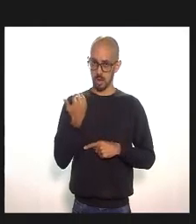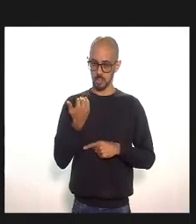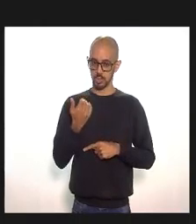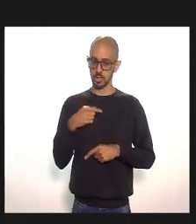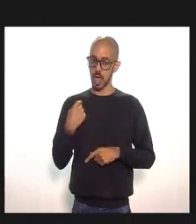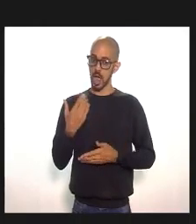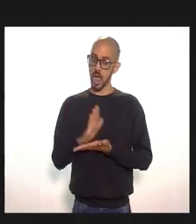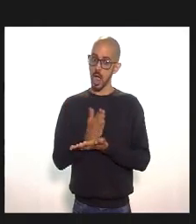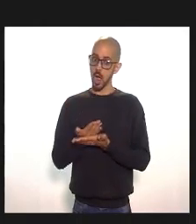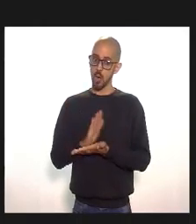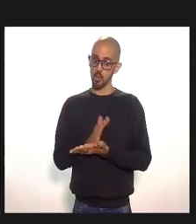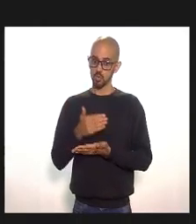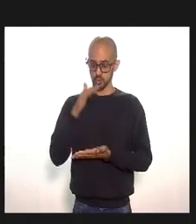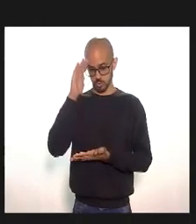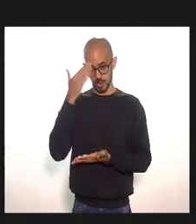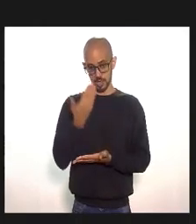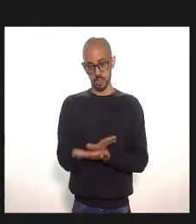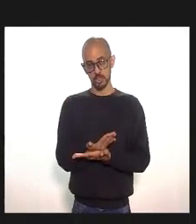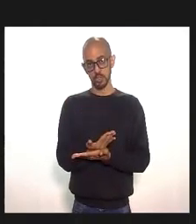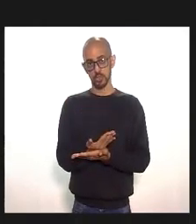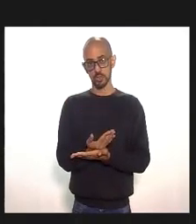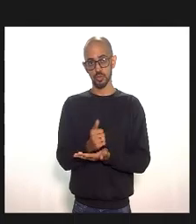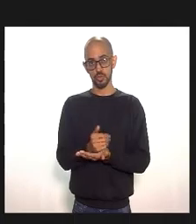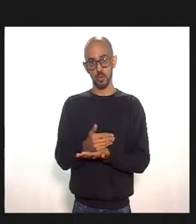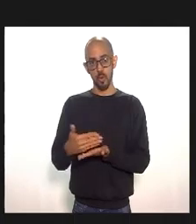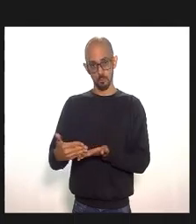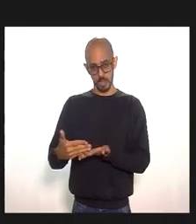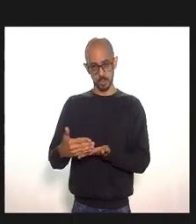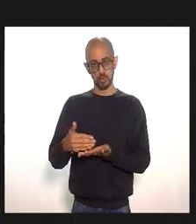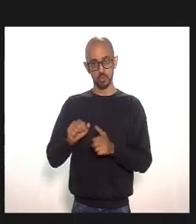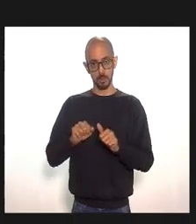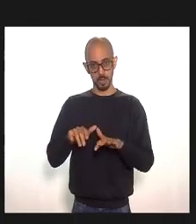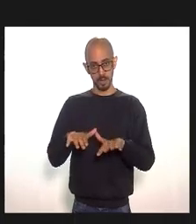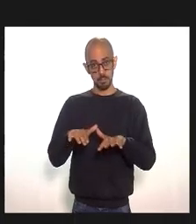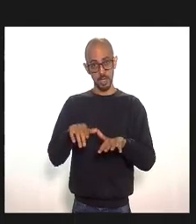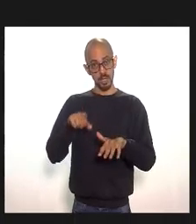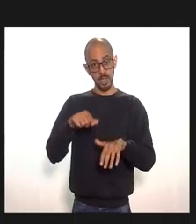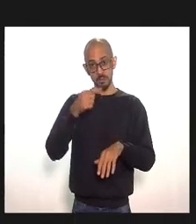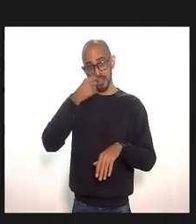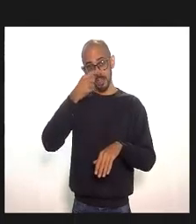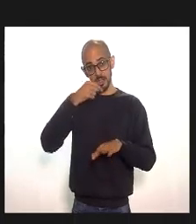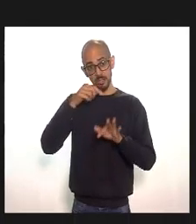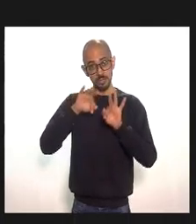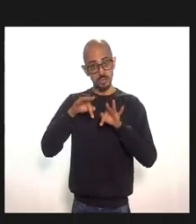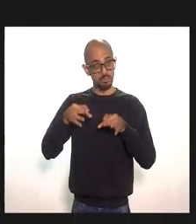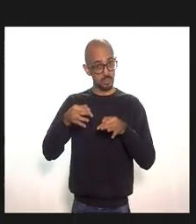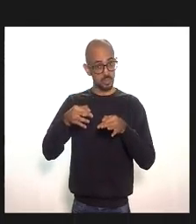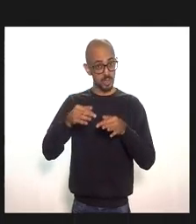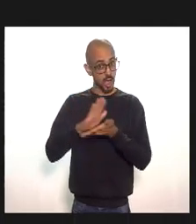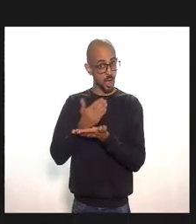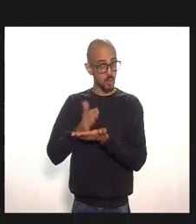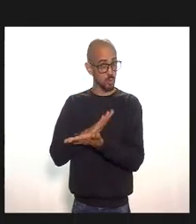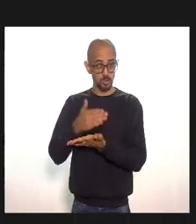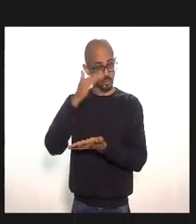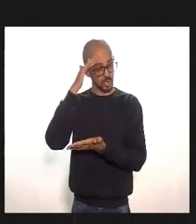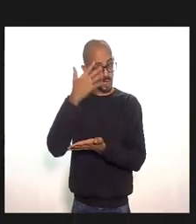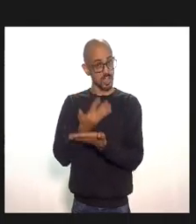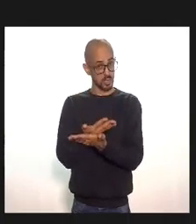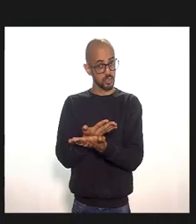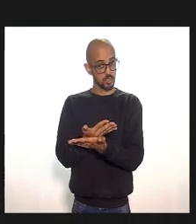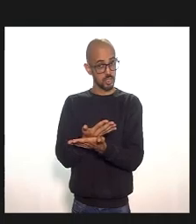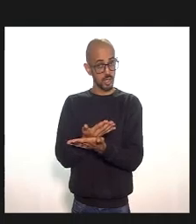acredite, desde o início da pandemia, que se trata de uma gripezinha. Né? Há quem acredite que essa doença